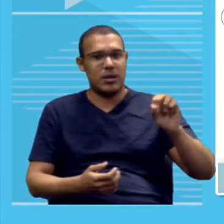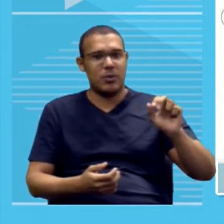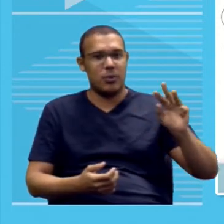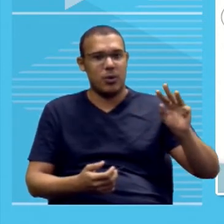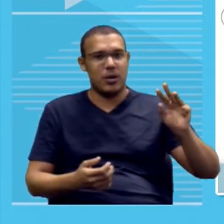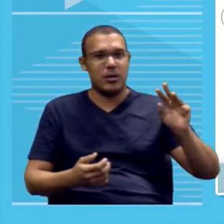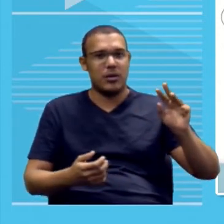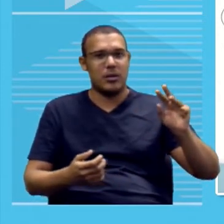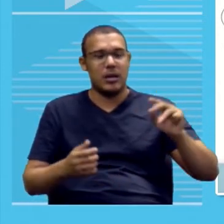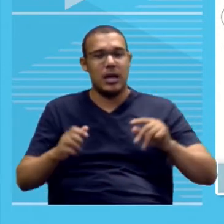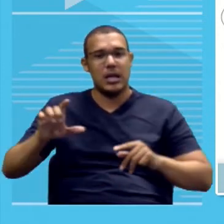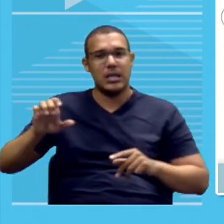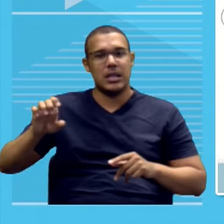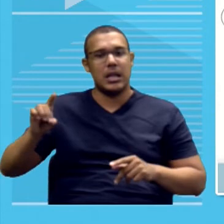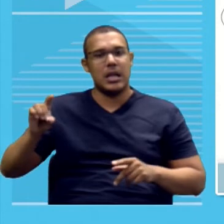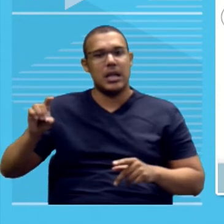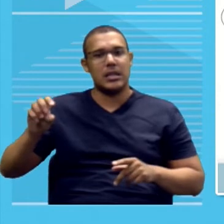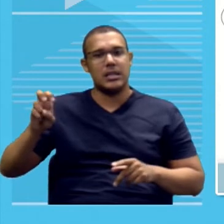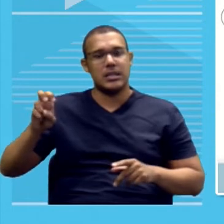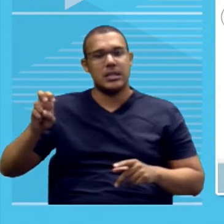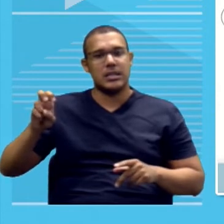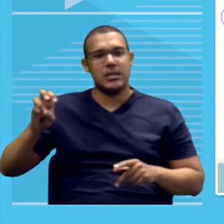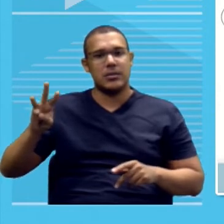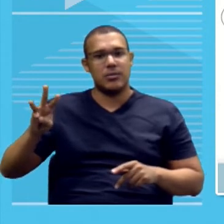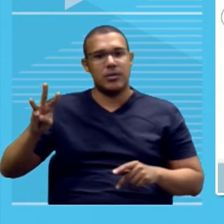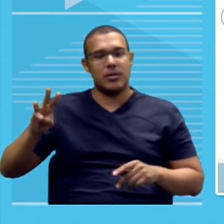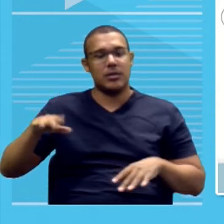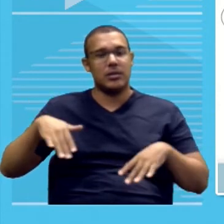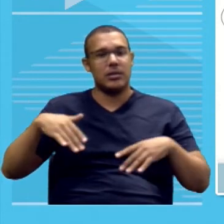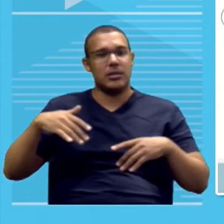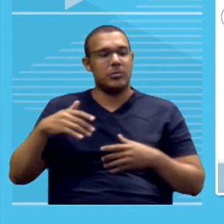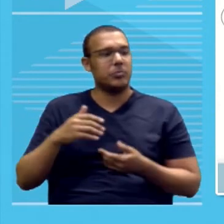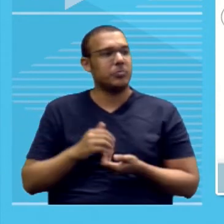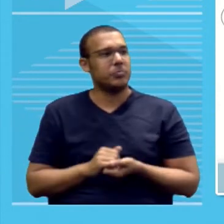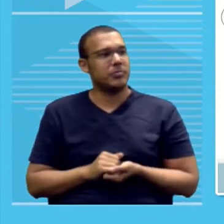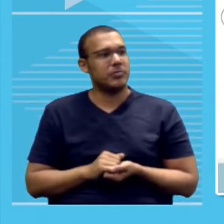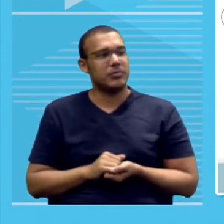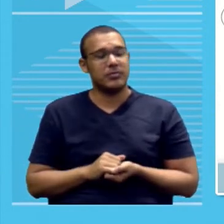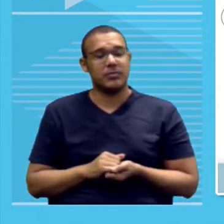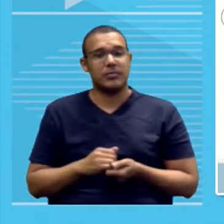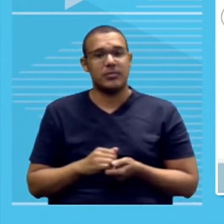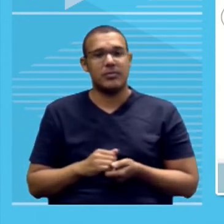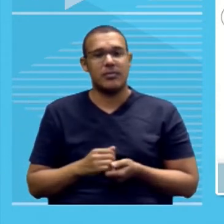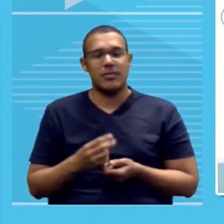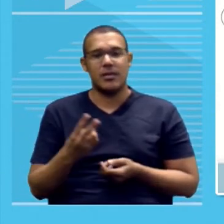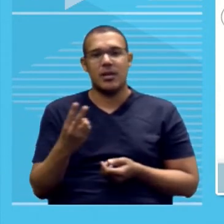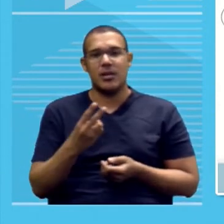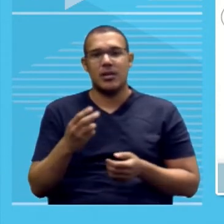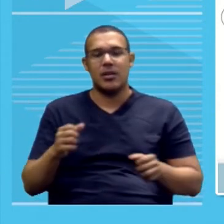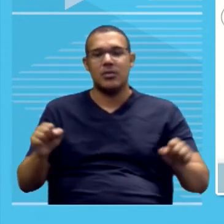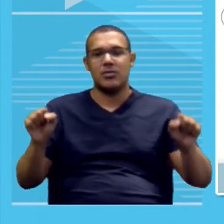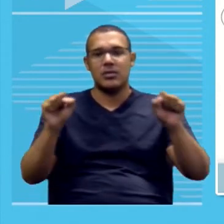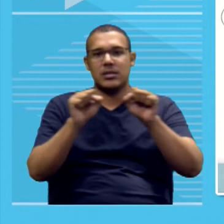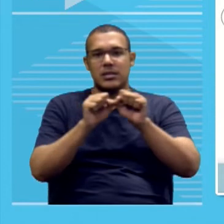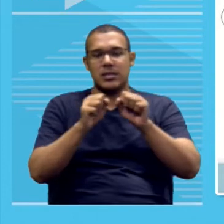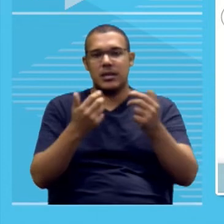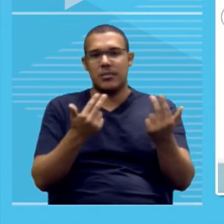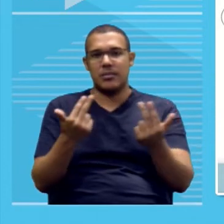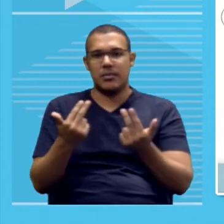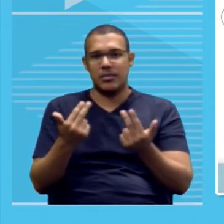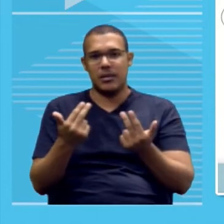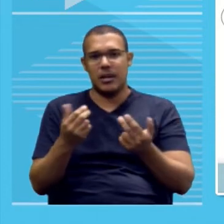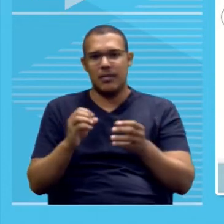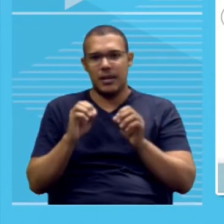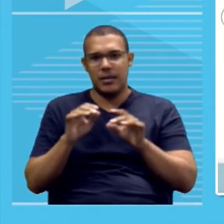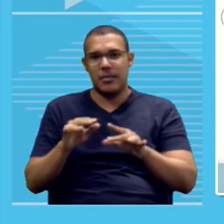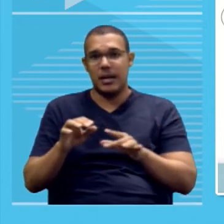5. Então, se ela for ligada de uma forma errada, por exemplo, no mesmo sistema da lâmpada comum, ela vai liberar 500